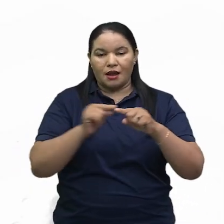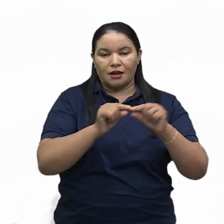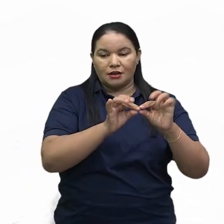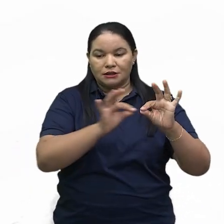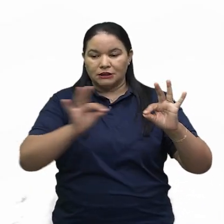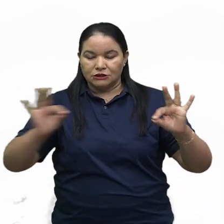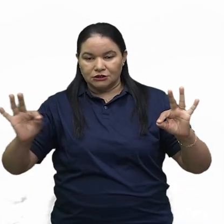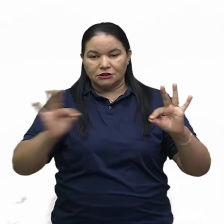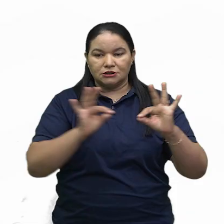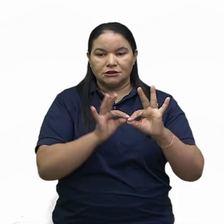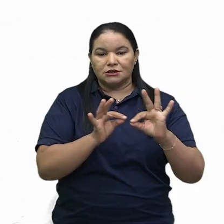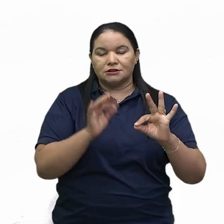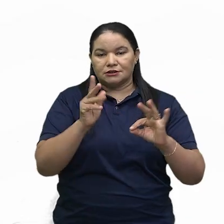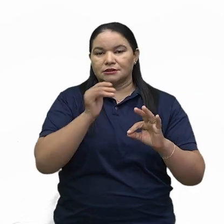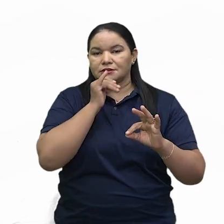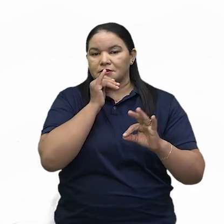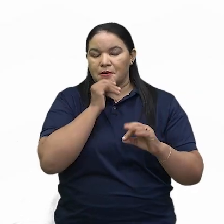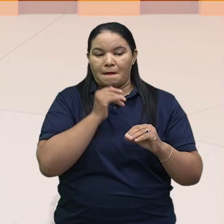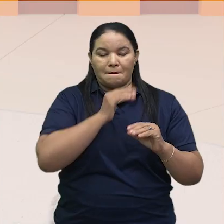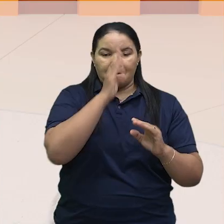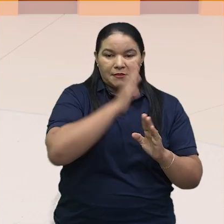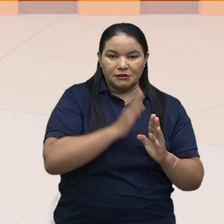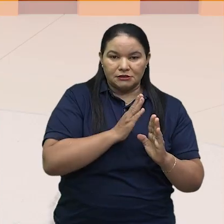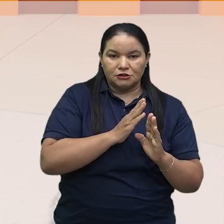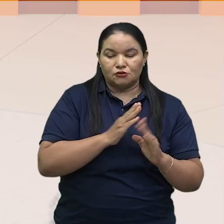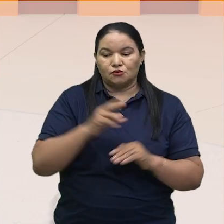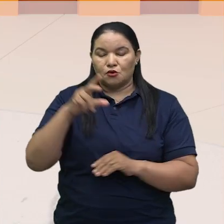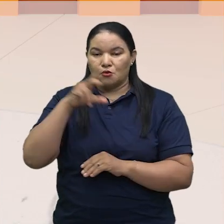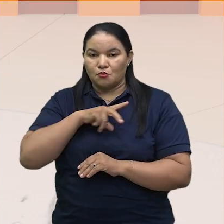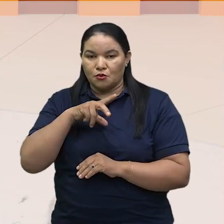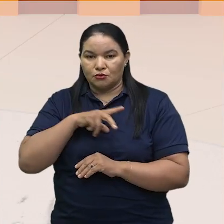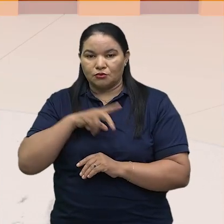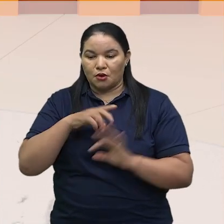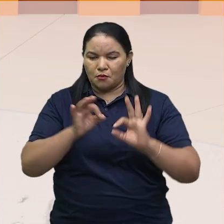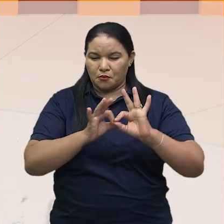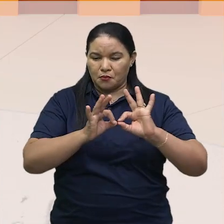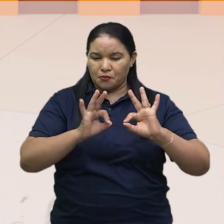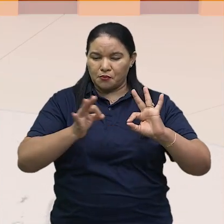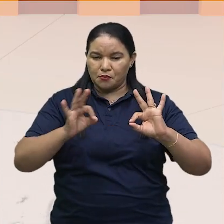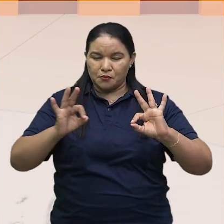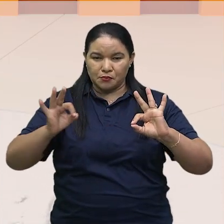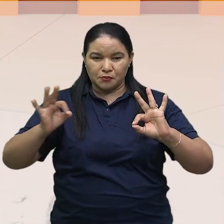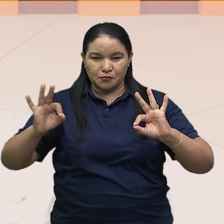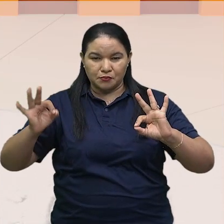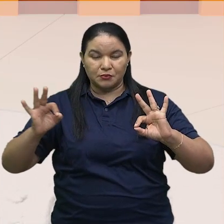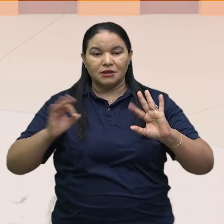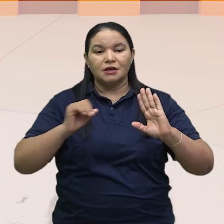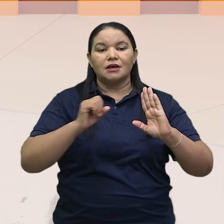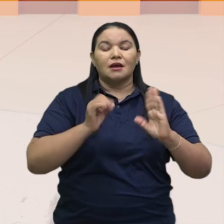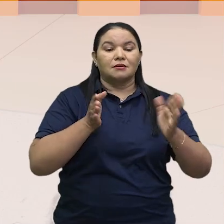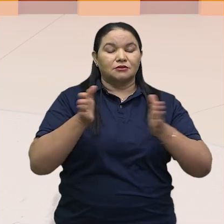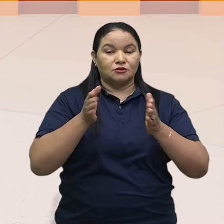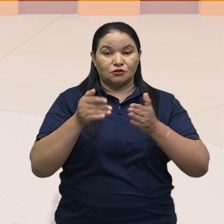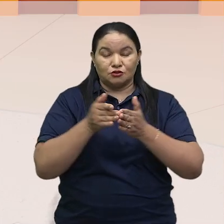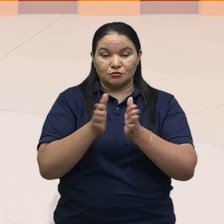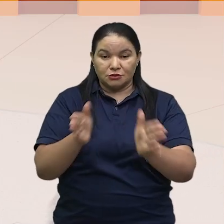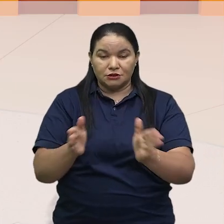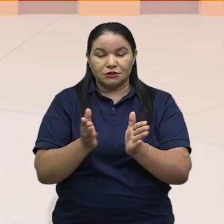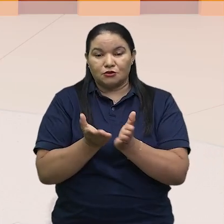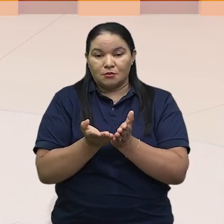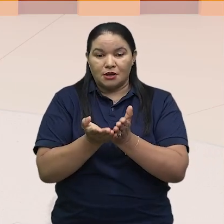o tempo de viagem entre Brasil e Portugal, lá durante a expansão marítimo-comercial, século XV, XVI, tá